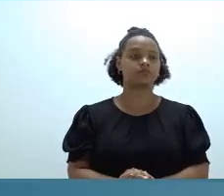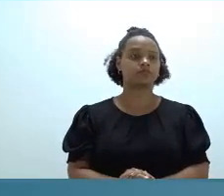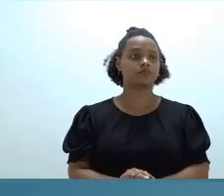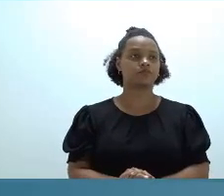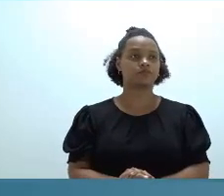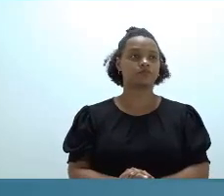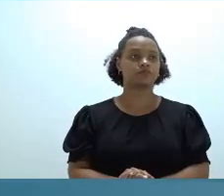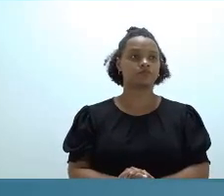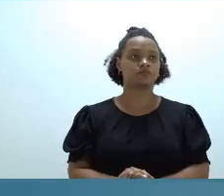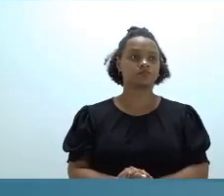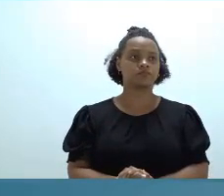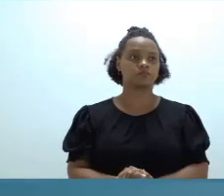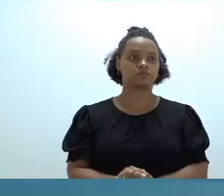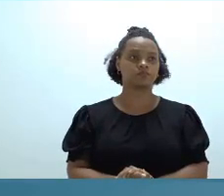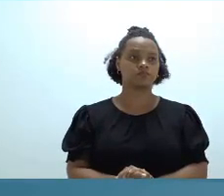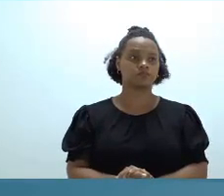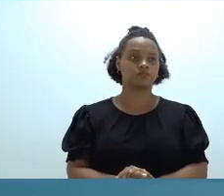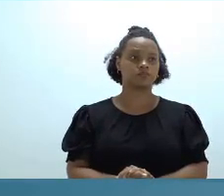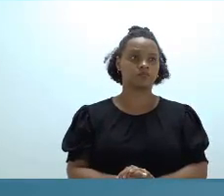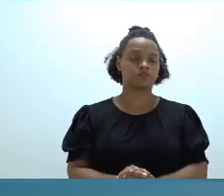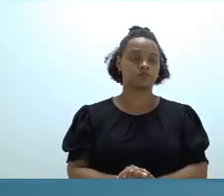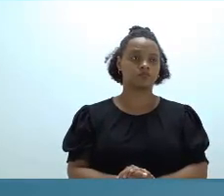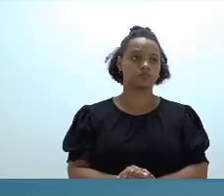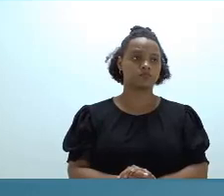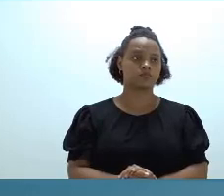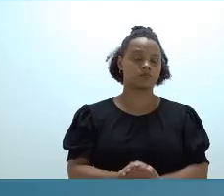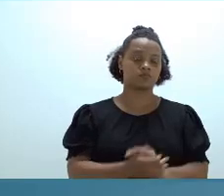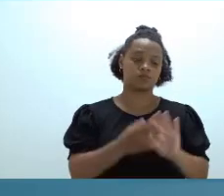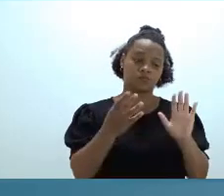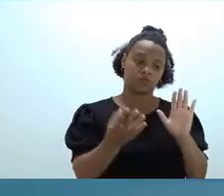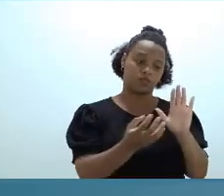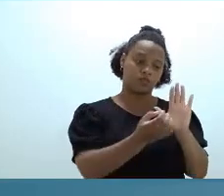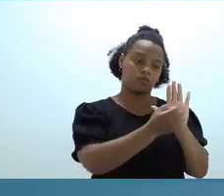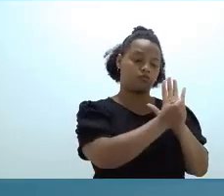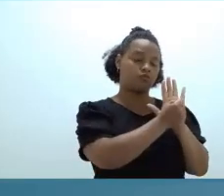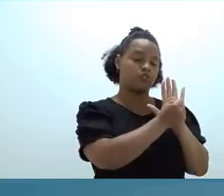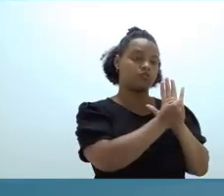E na emenda desse julgamento foi o seguinte: